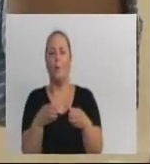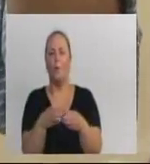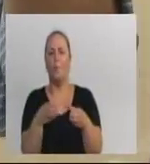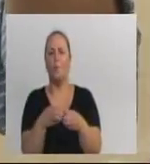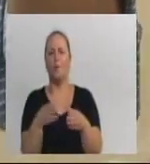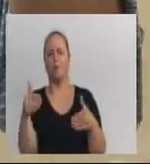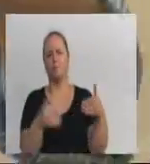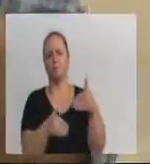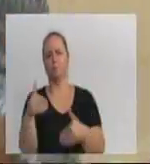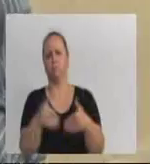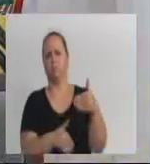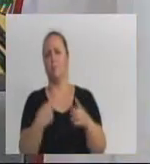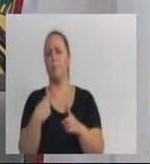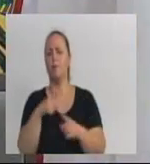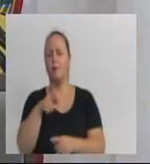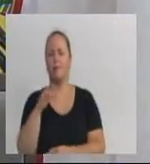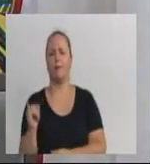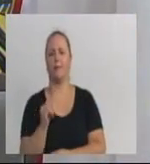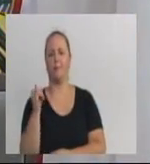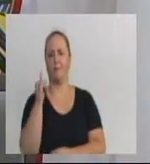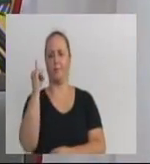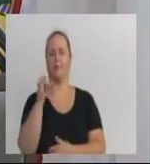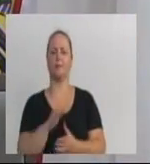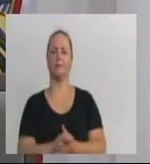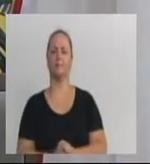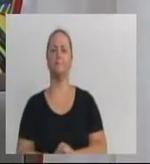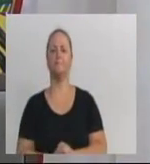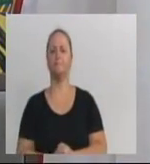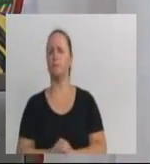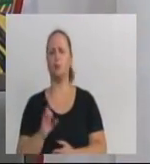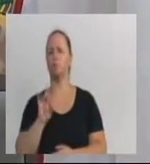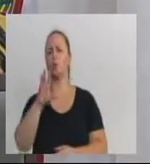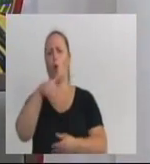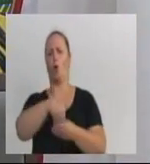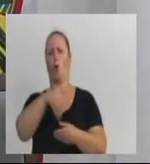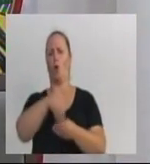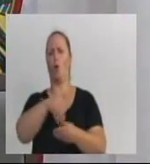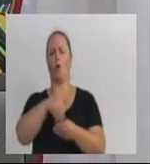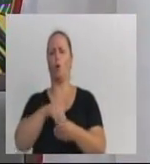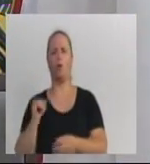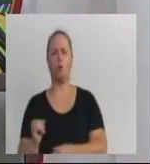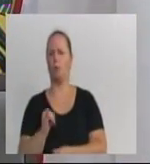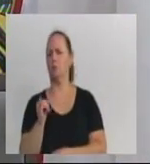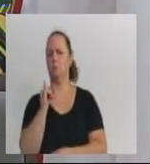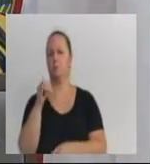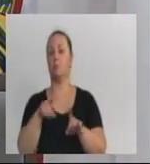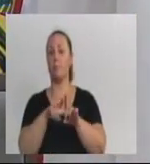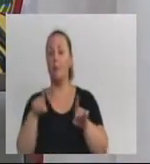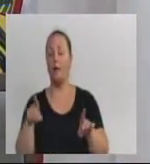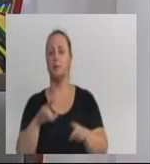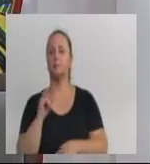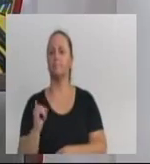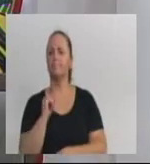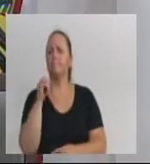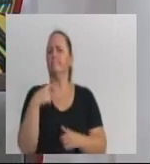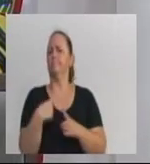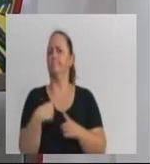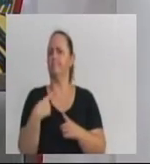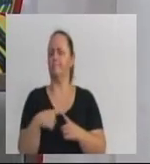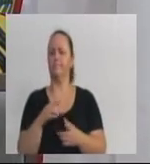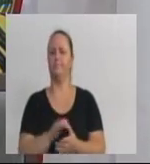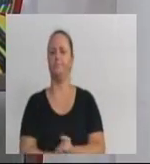processo importante. Não só para a questão da eleição, da votação, mas ele é importante porque a